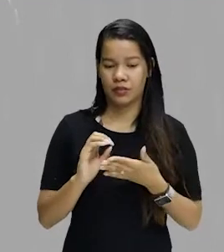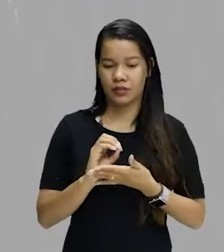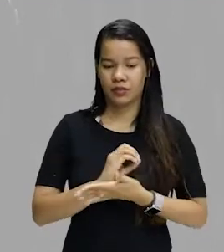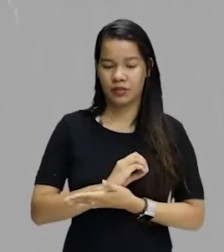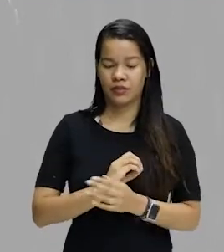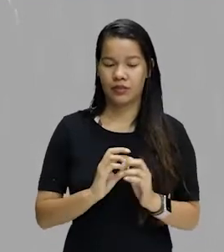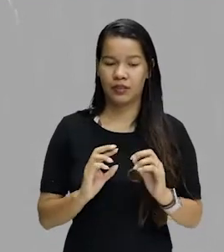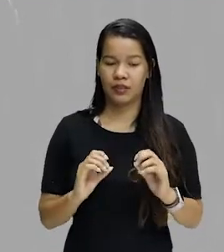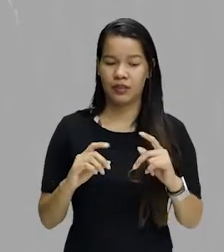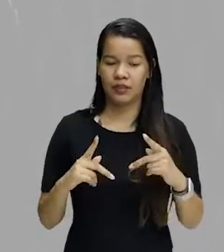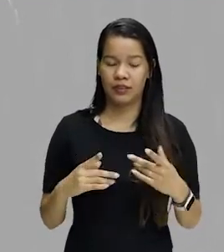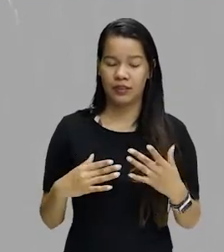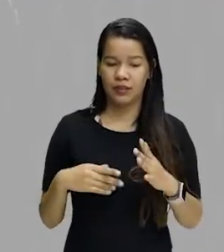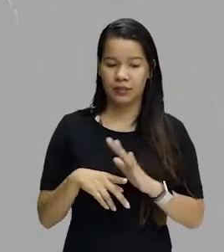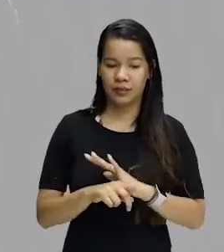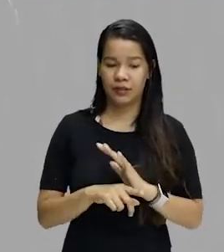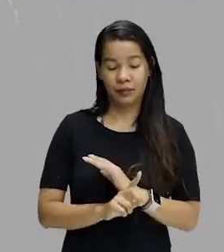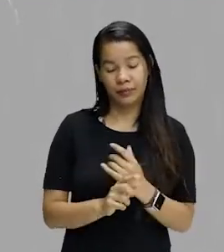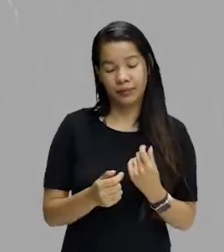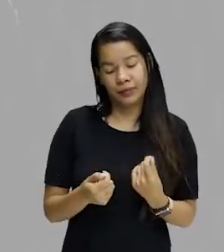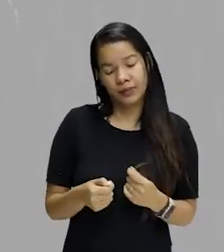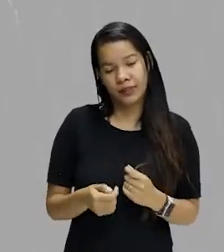bem? A questão ela poderia